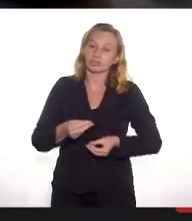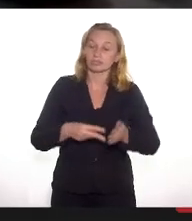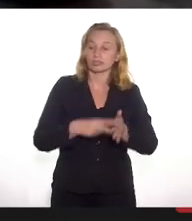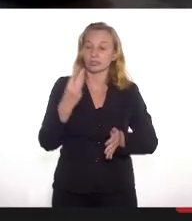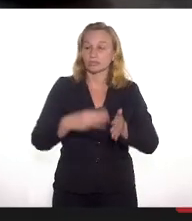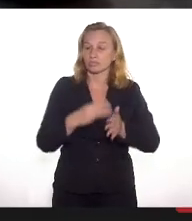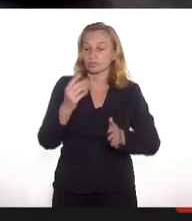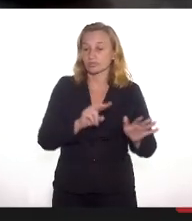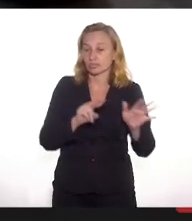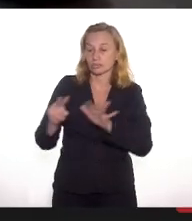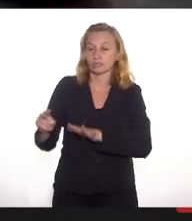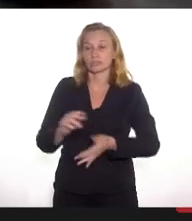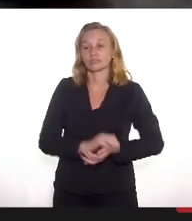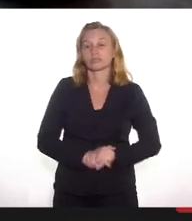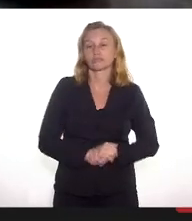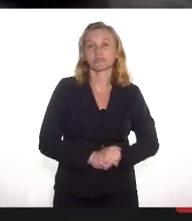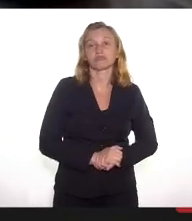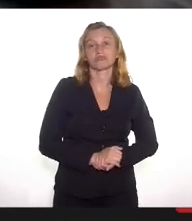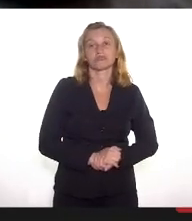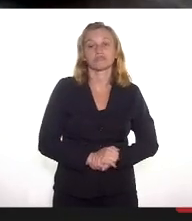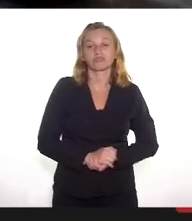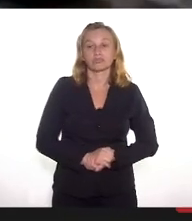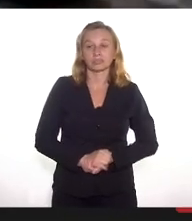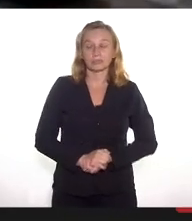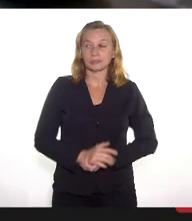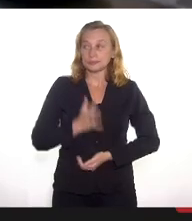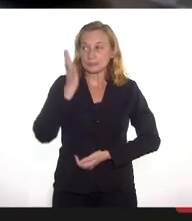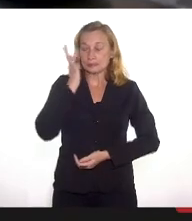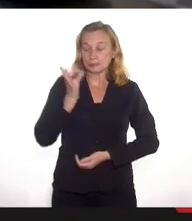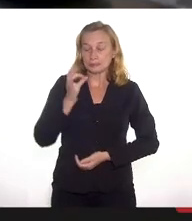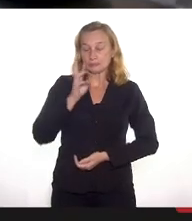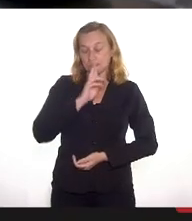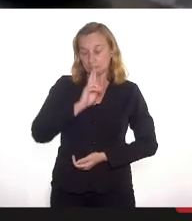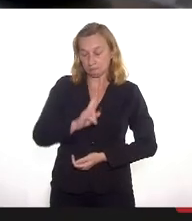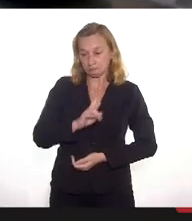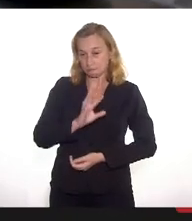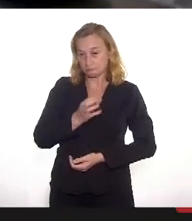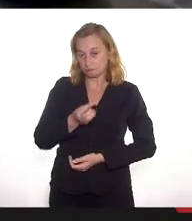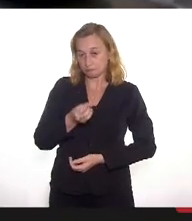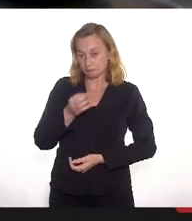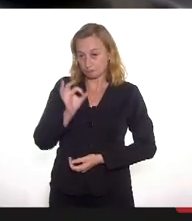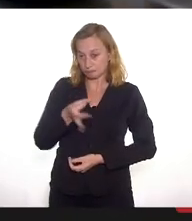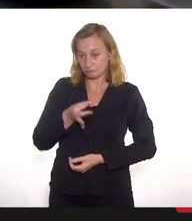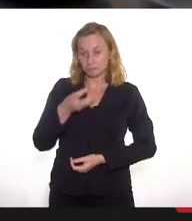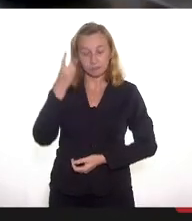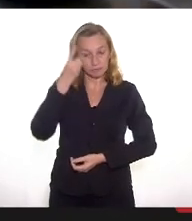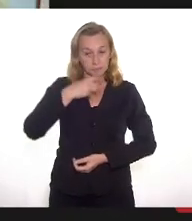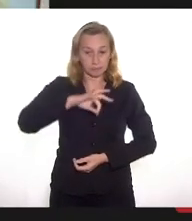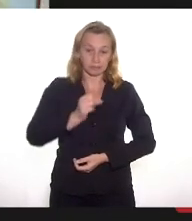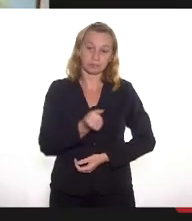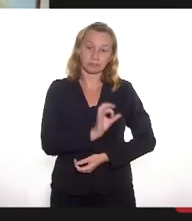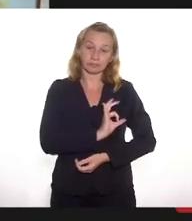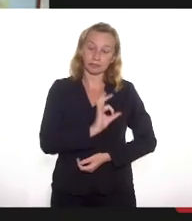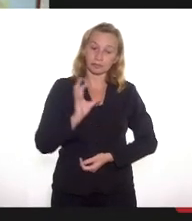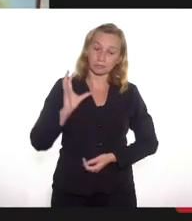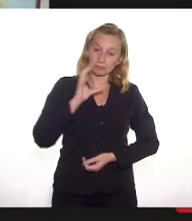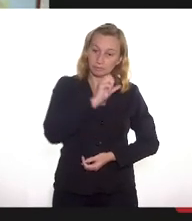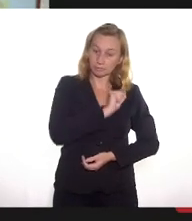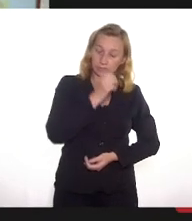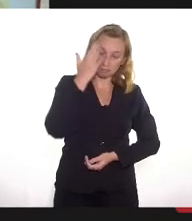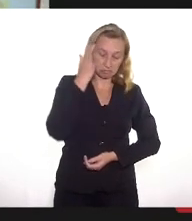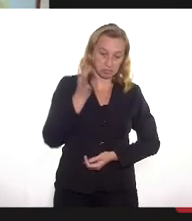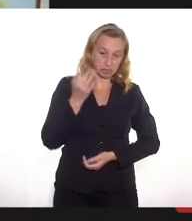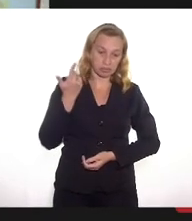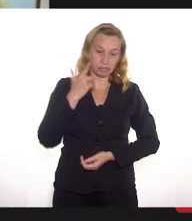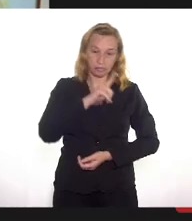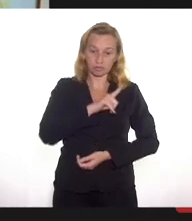problemas eu sei eu não sei se eu tenho respondido dentro de casa foi rápido mas eu não